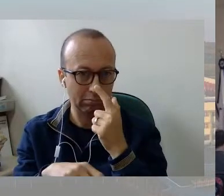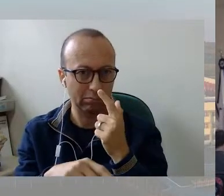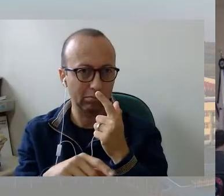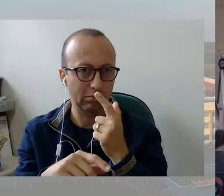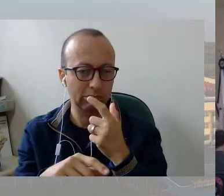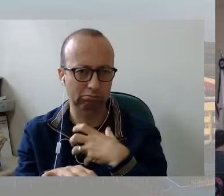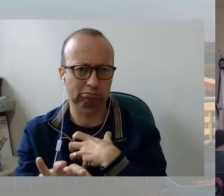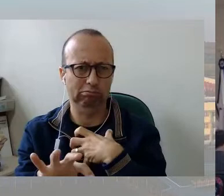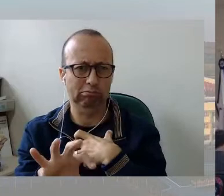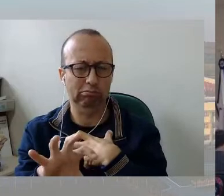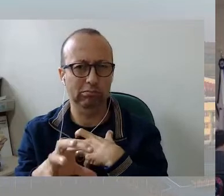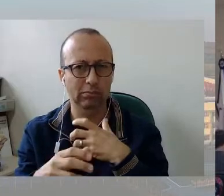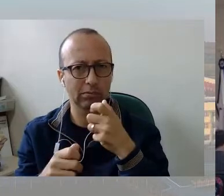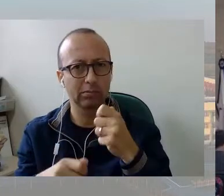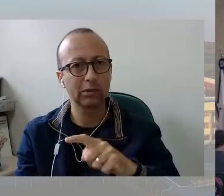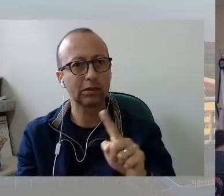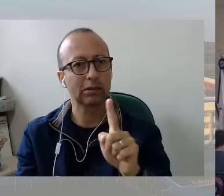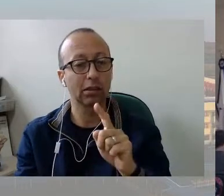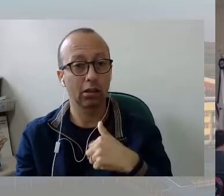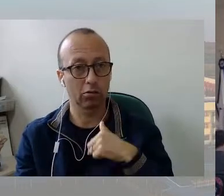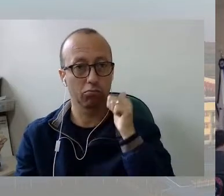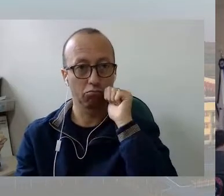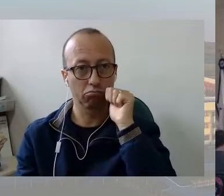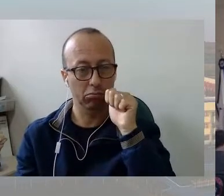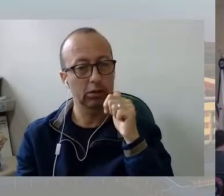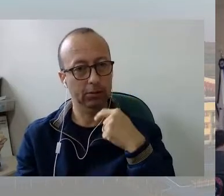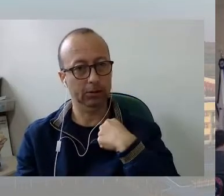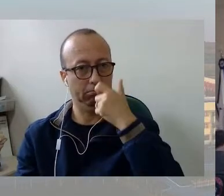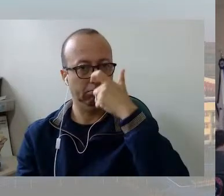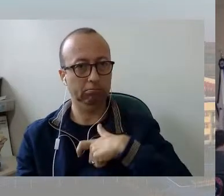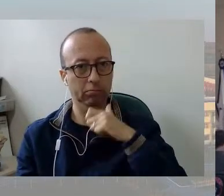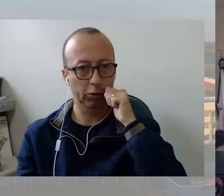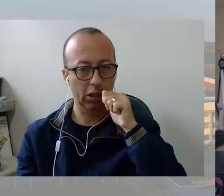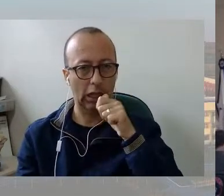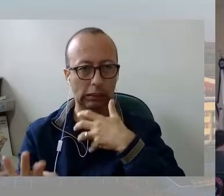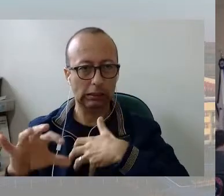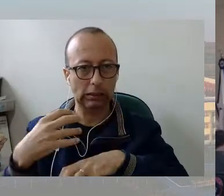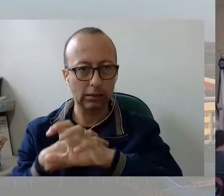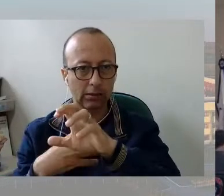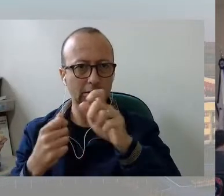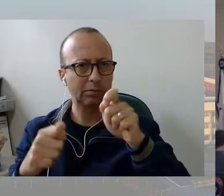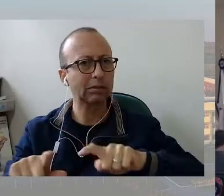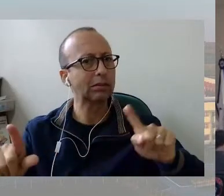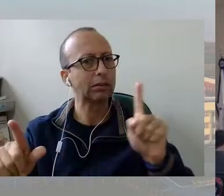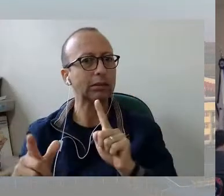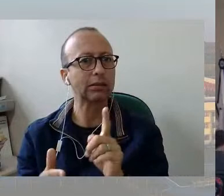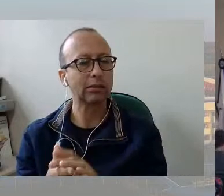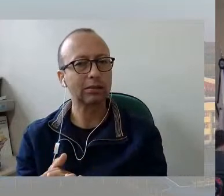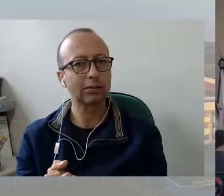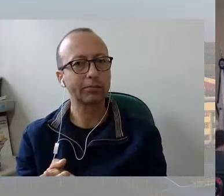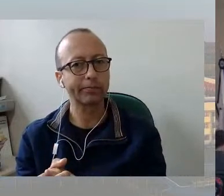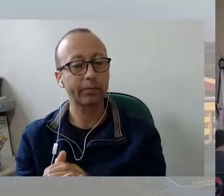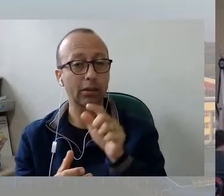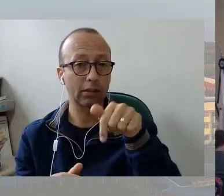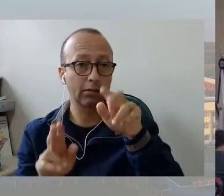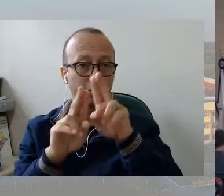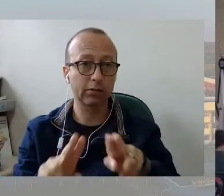todos sentem. Eu não preciso ser mulher para sentir isso, para me colocar no lugar do que essa universidade